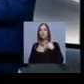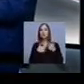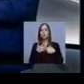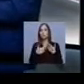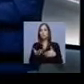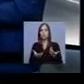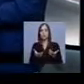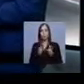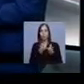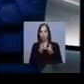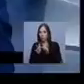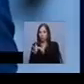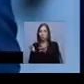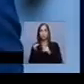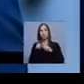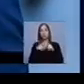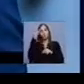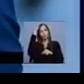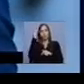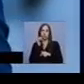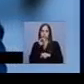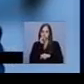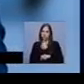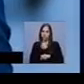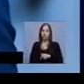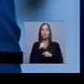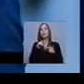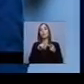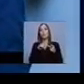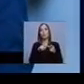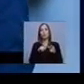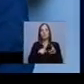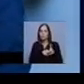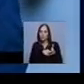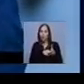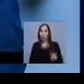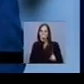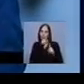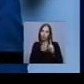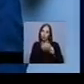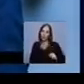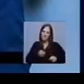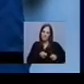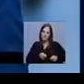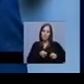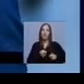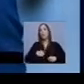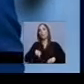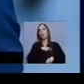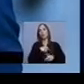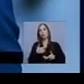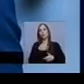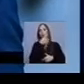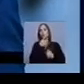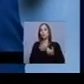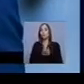tipo de notícias depois temos outra coisa que é opção para obter os resultados objetivos toda a gente fala praticamente o que não se metam